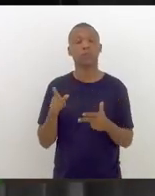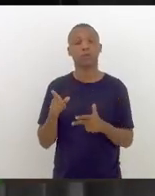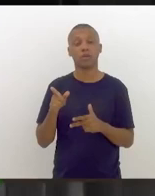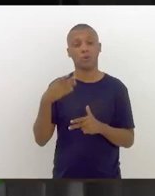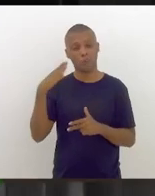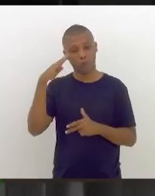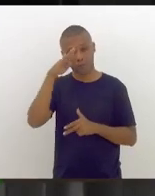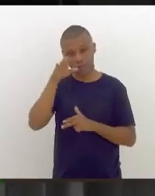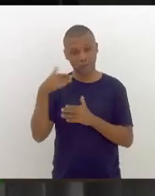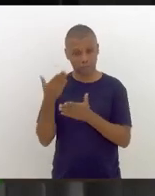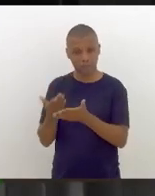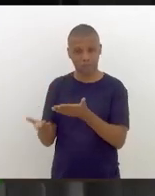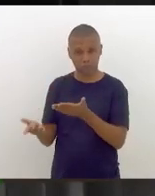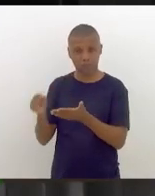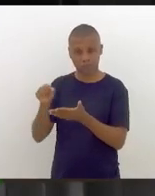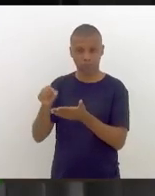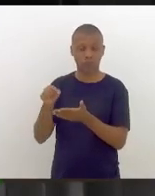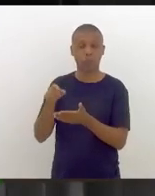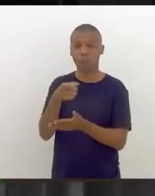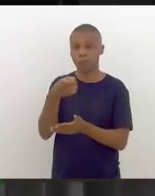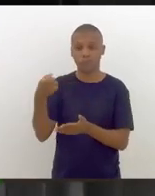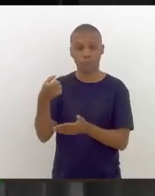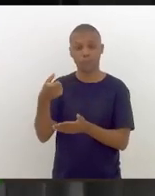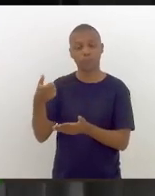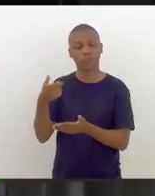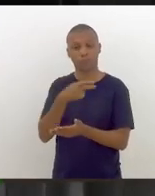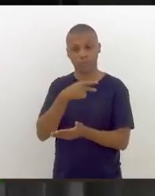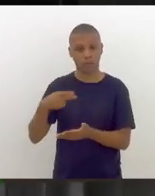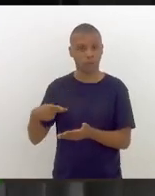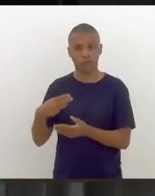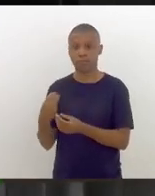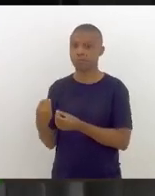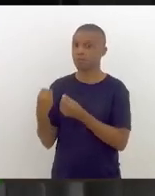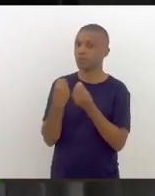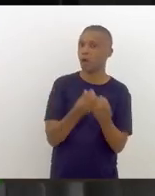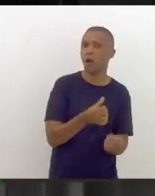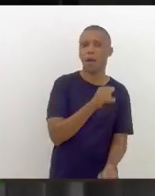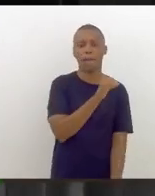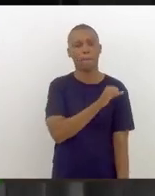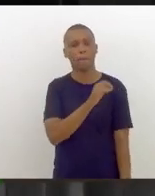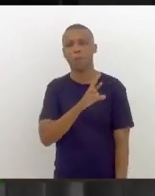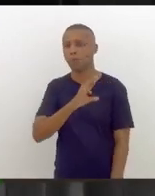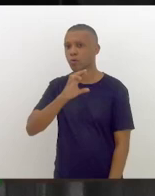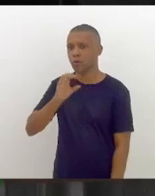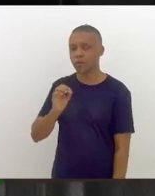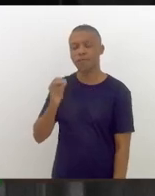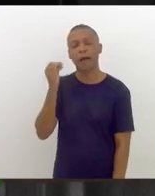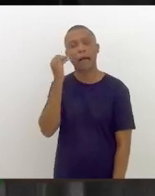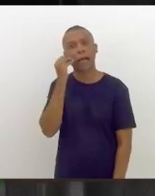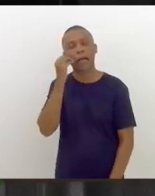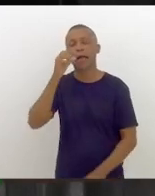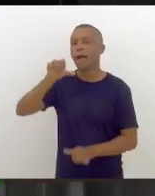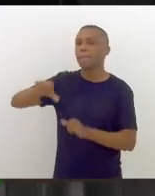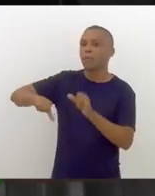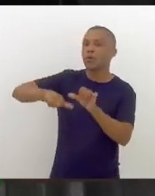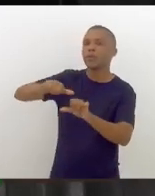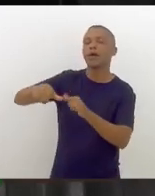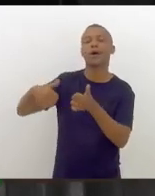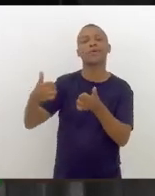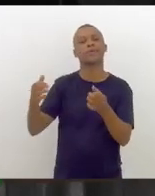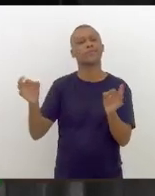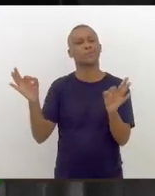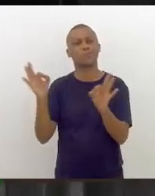perdedor ex-presidente deu para o estado do Rio de Janeiro foi essa reforma essa lógica